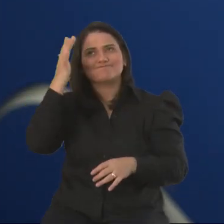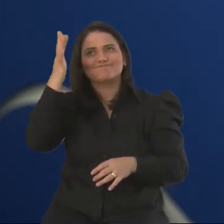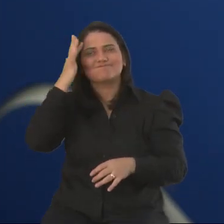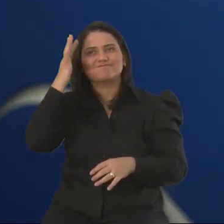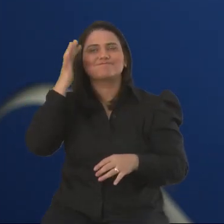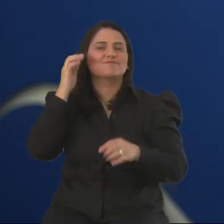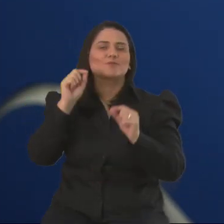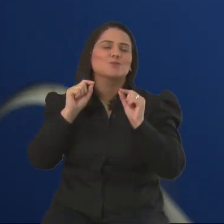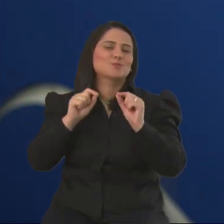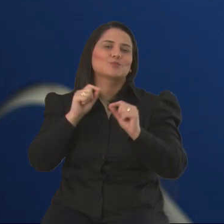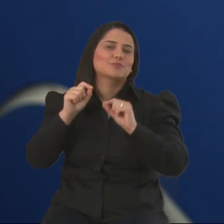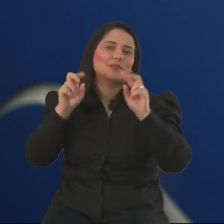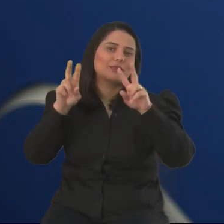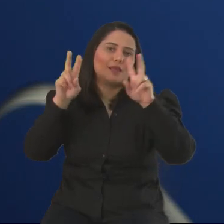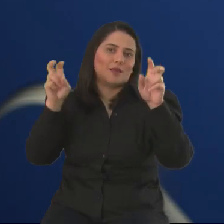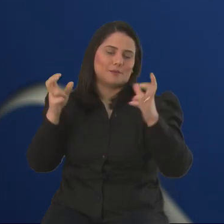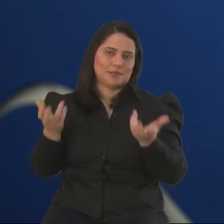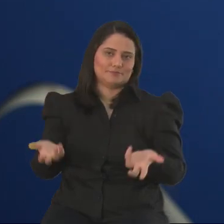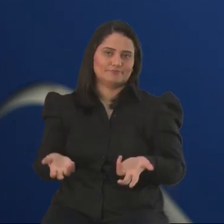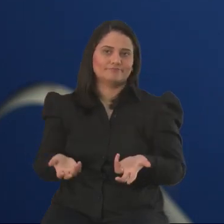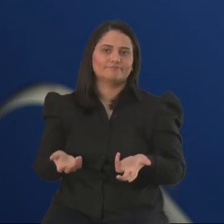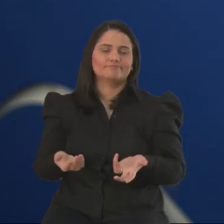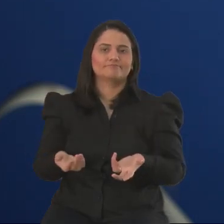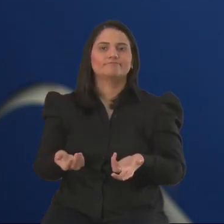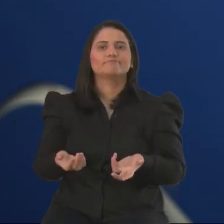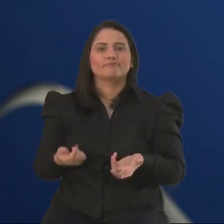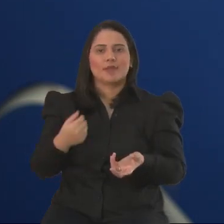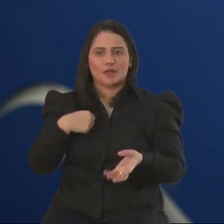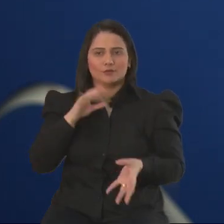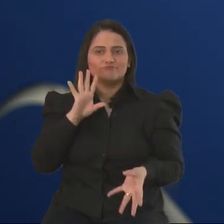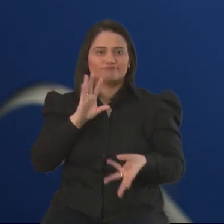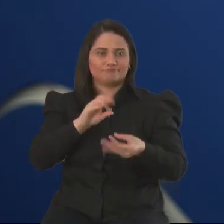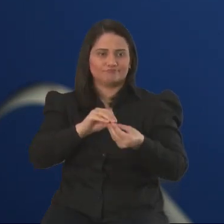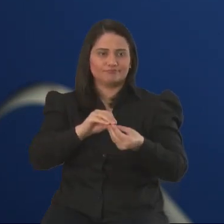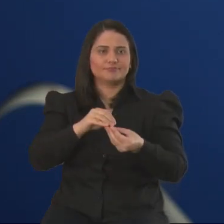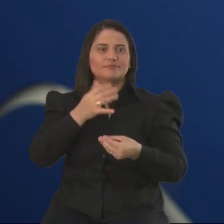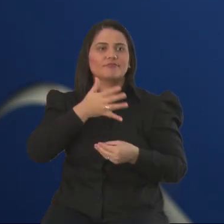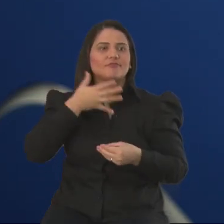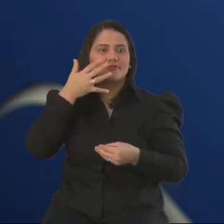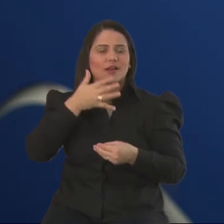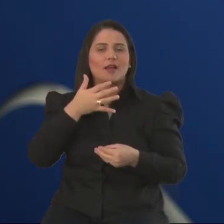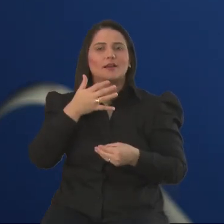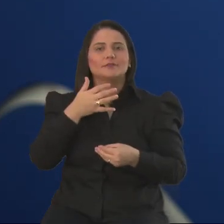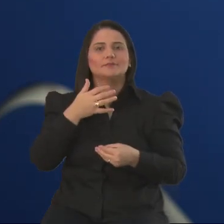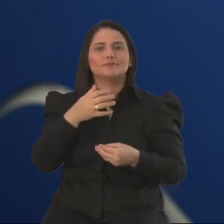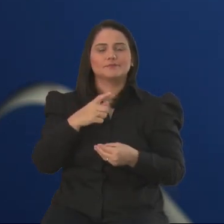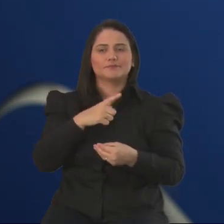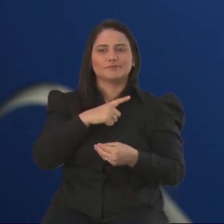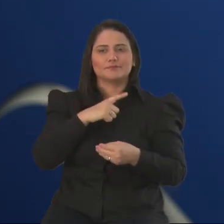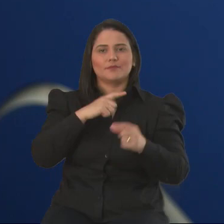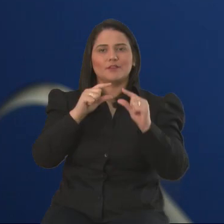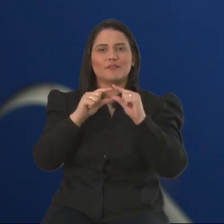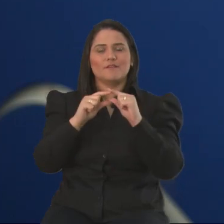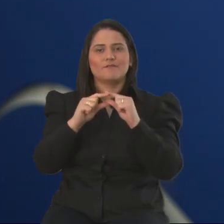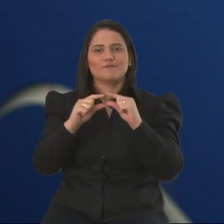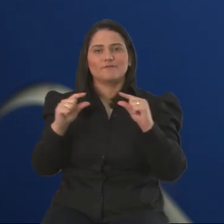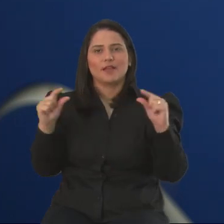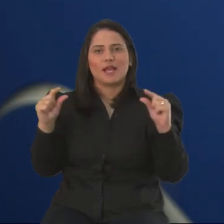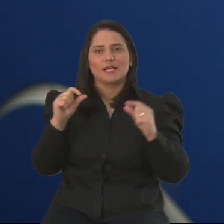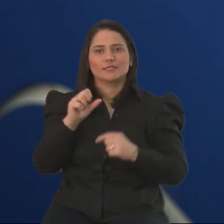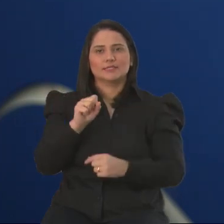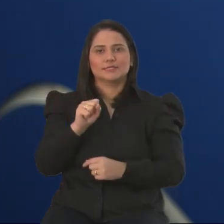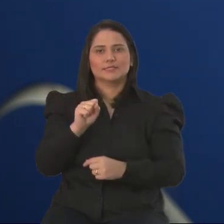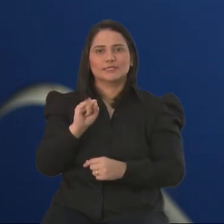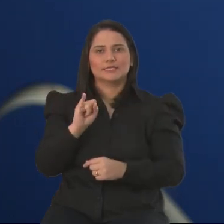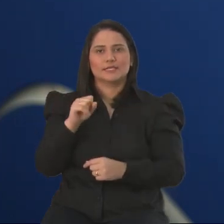isso. E eu vou terminar minha fala, minha breve fala, trazendo a célebre frase da Simone de Beauvoir,